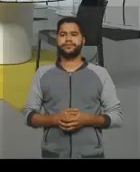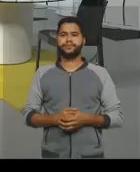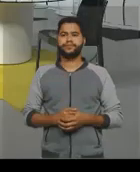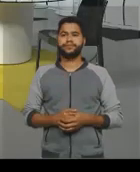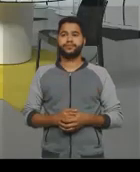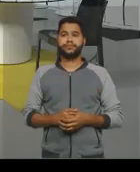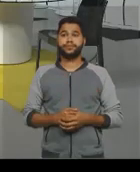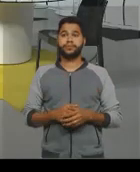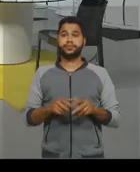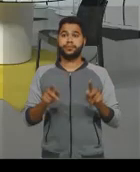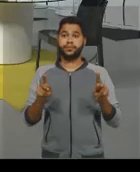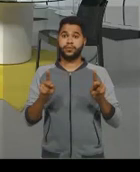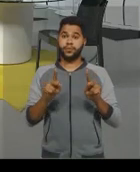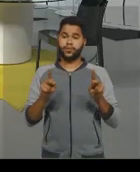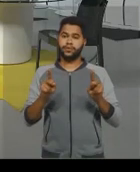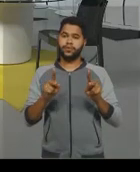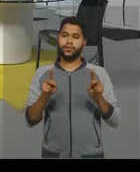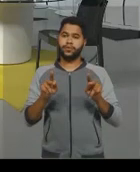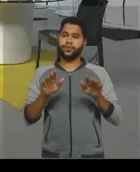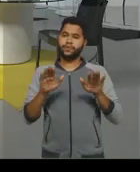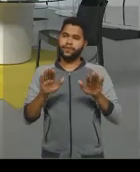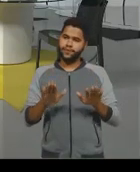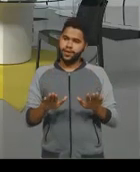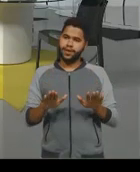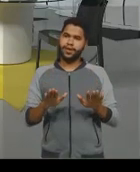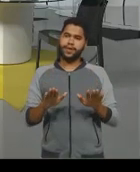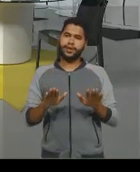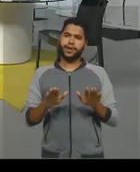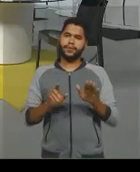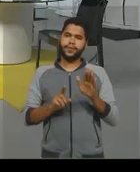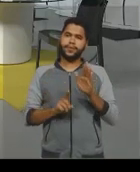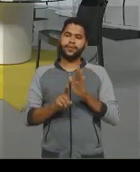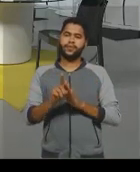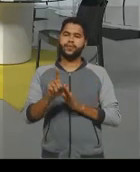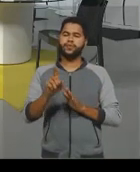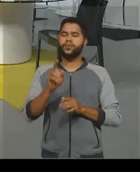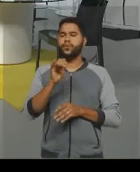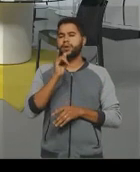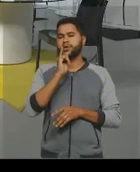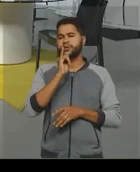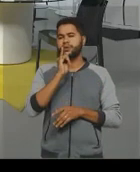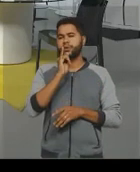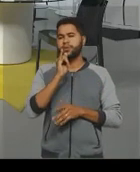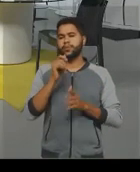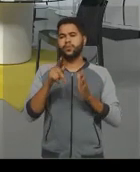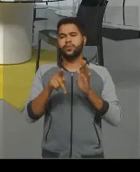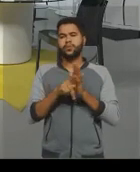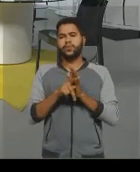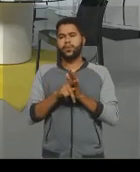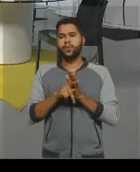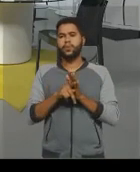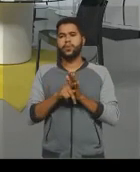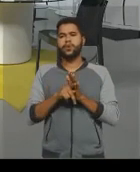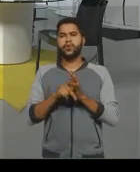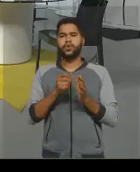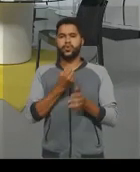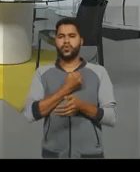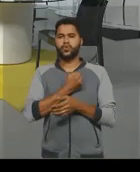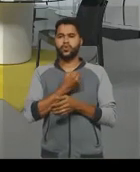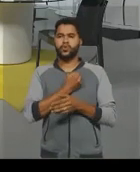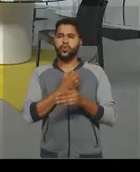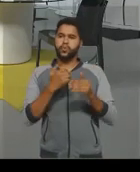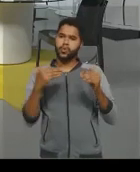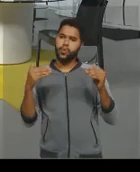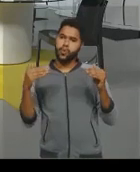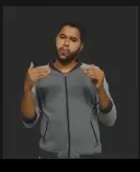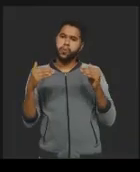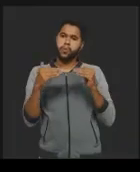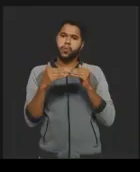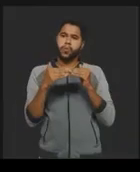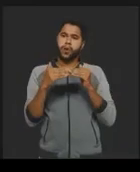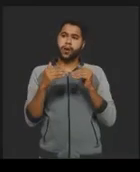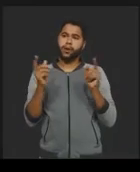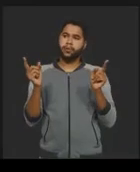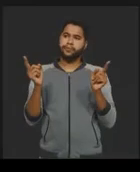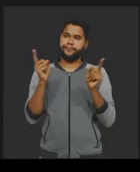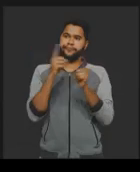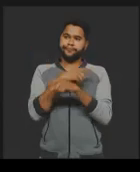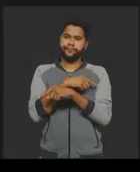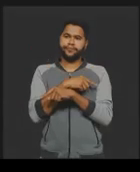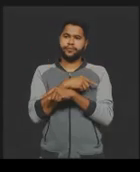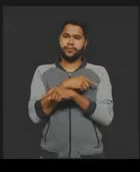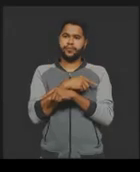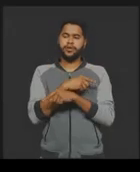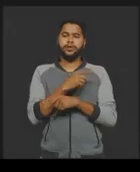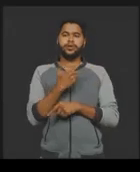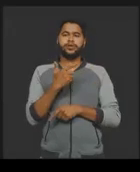fica aqui que a próxima é com você ainda. Ok. Poderia dar um exemplo de grandezas proporcionais, grandezas inversamente proporcionais que